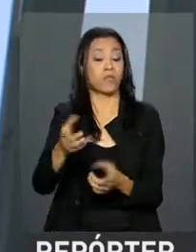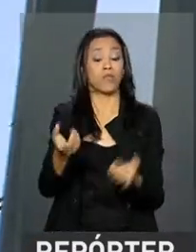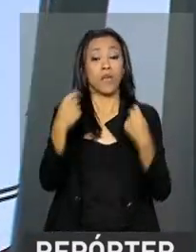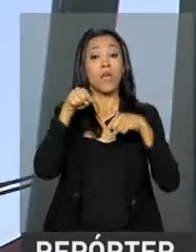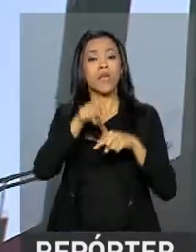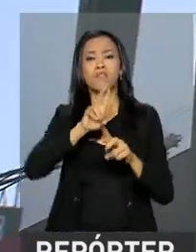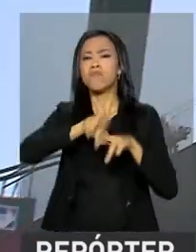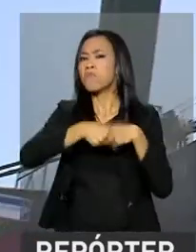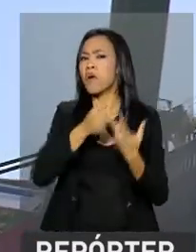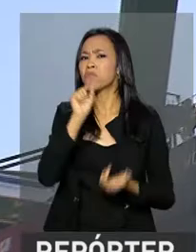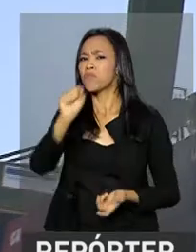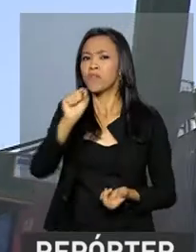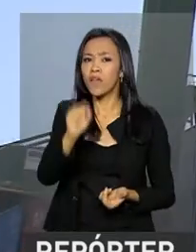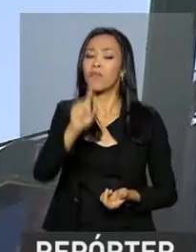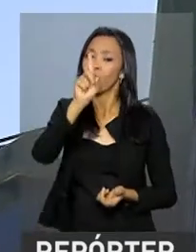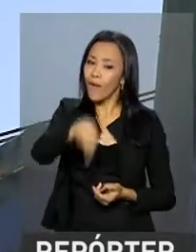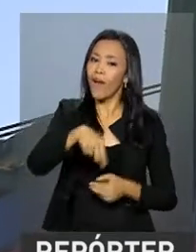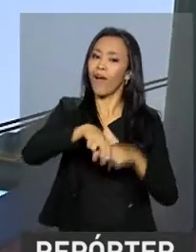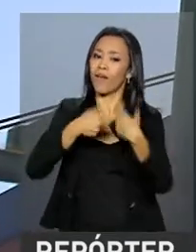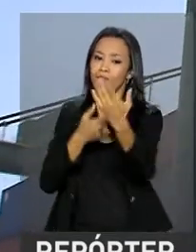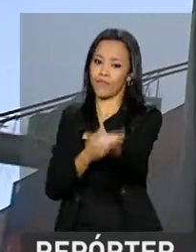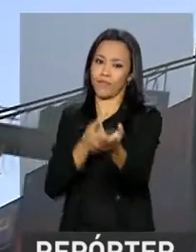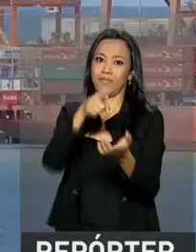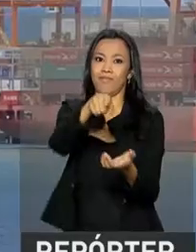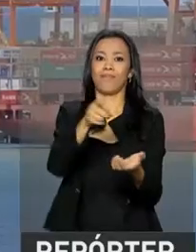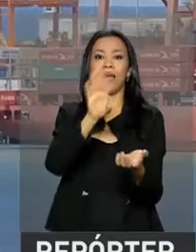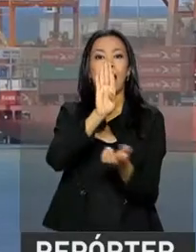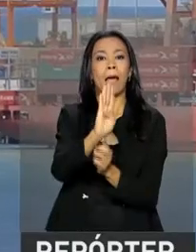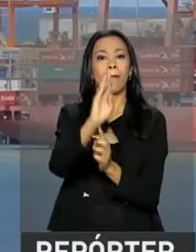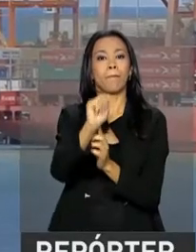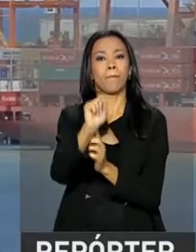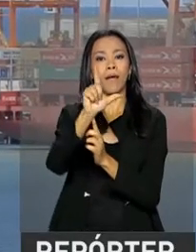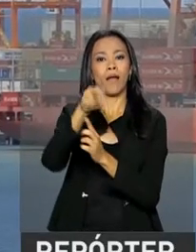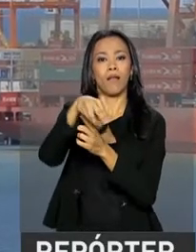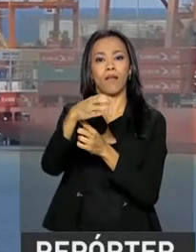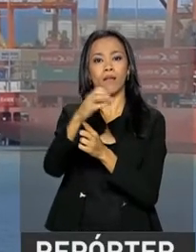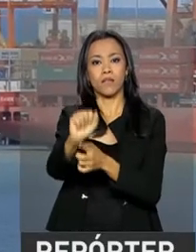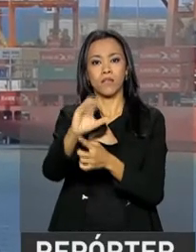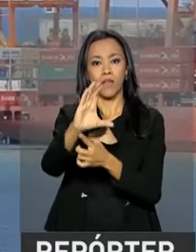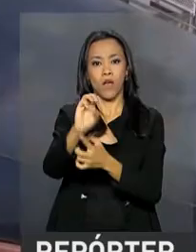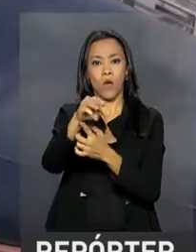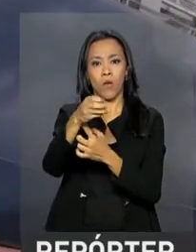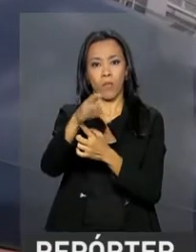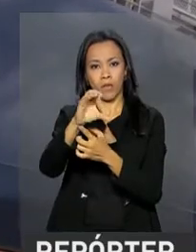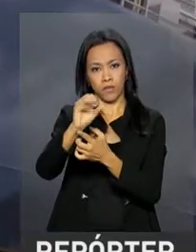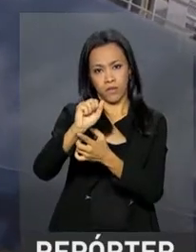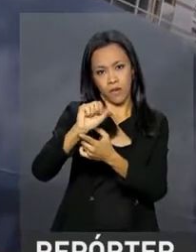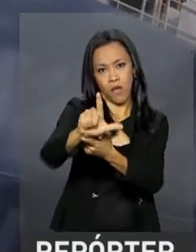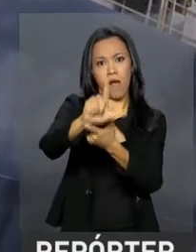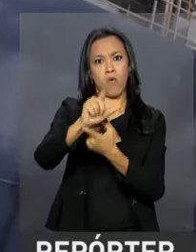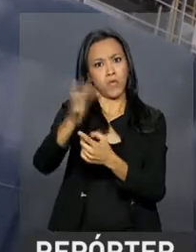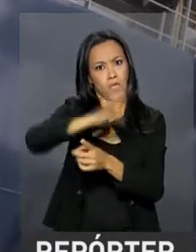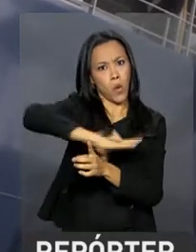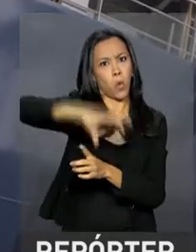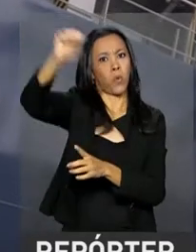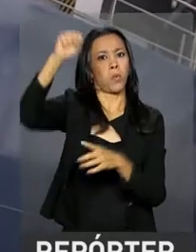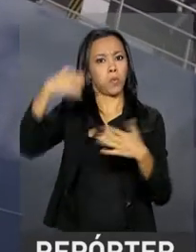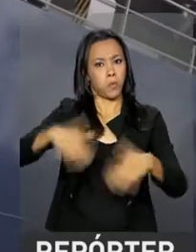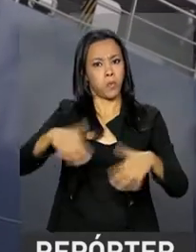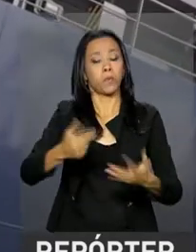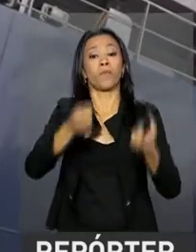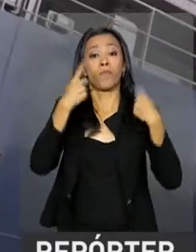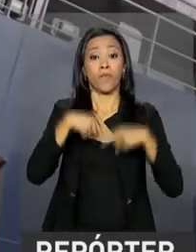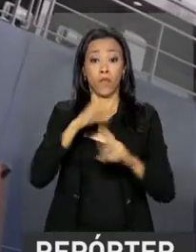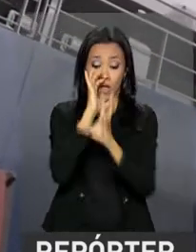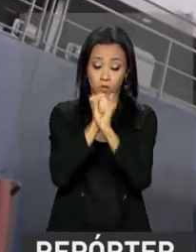influenciado principalmente pela balança comercial que tem apresentado sucessivos superávits o resultado